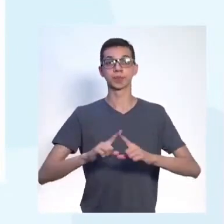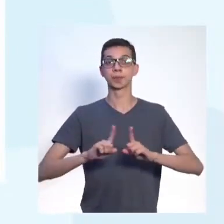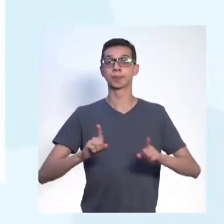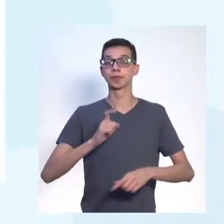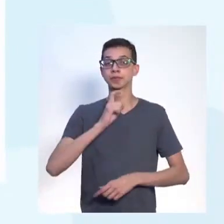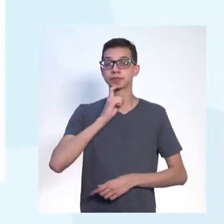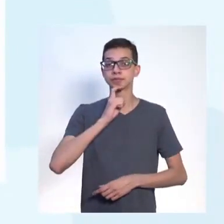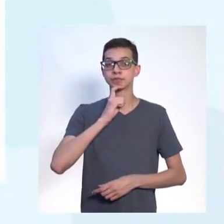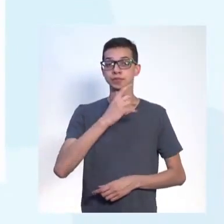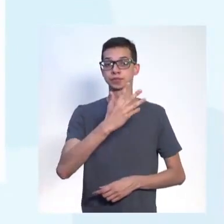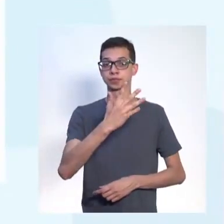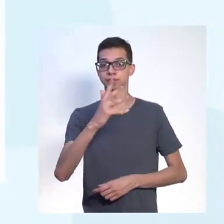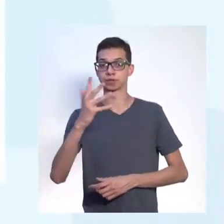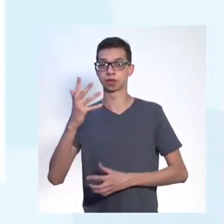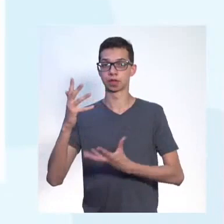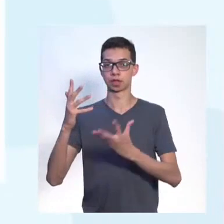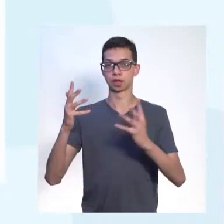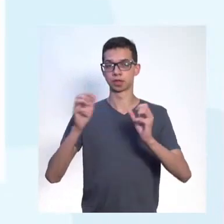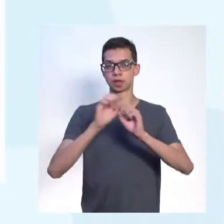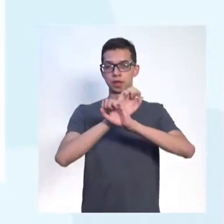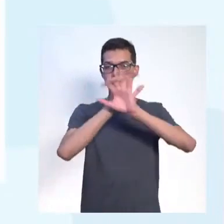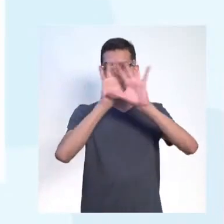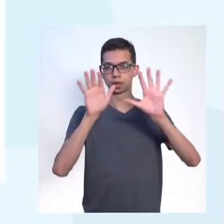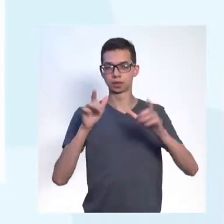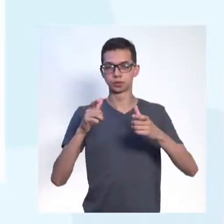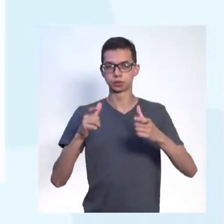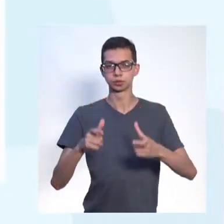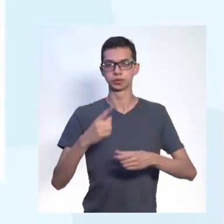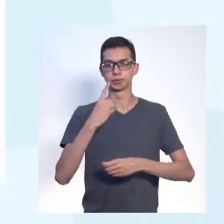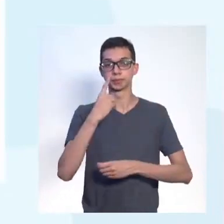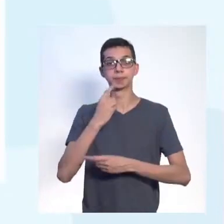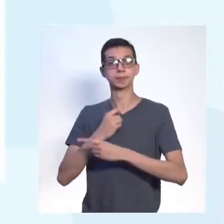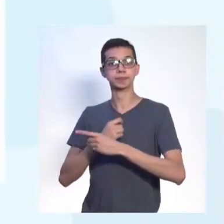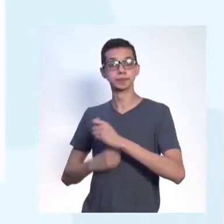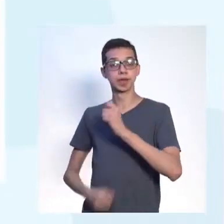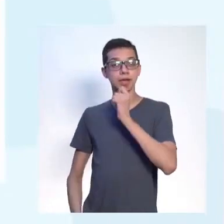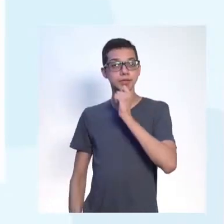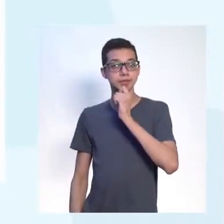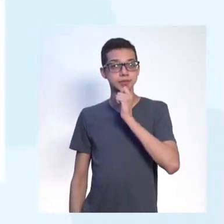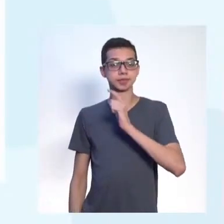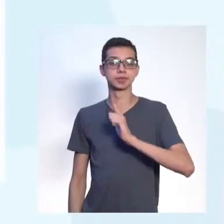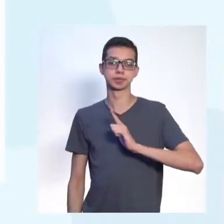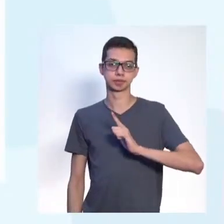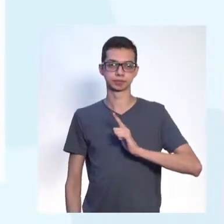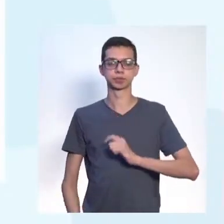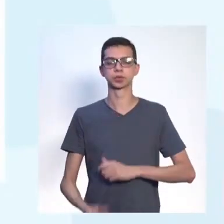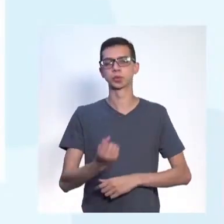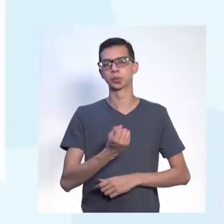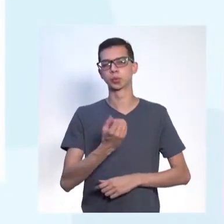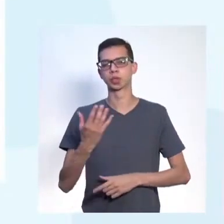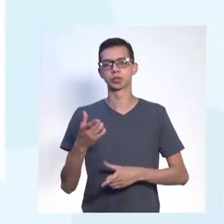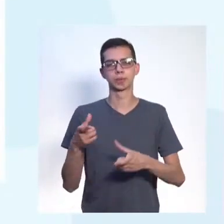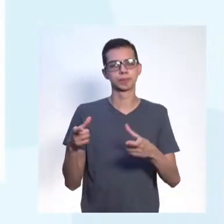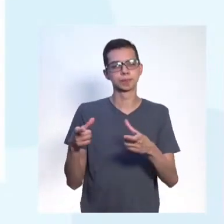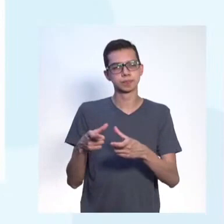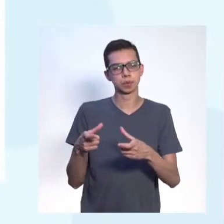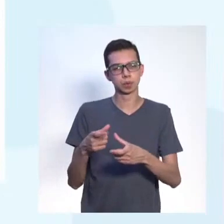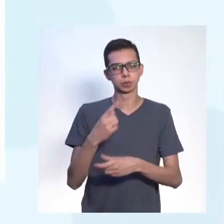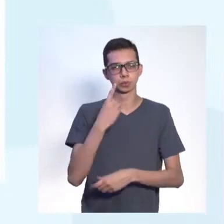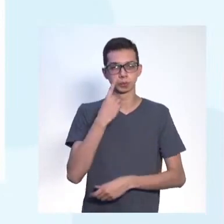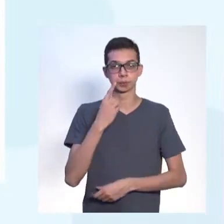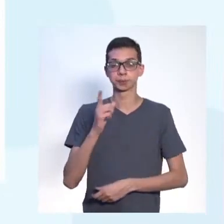mais claras, que são florestas remanescentes, que ainda existem numa menor quantidade. Né? Então, né, eu